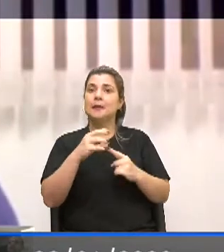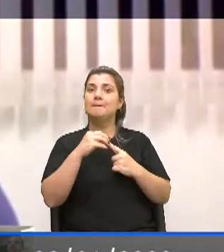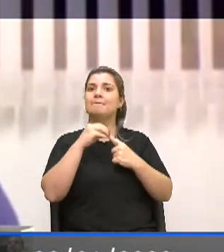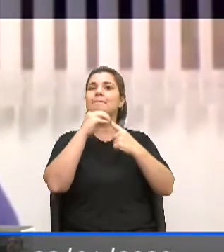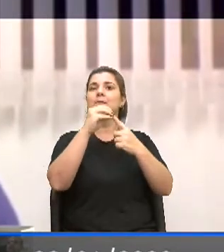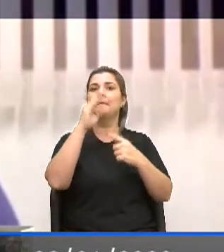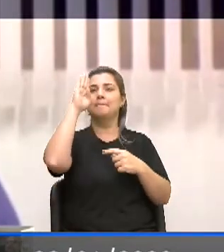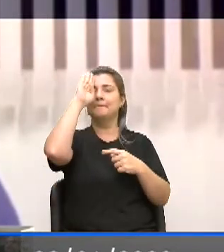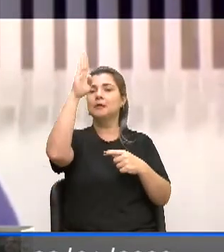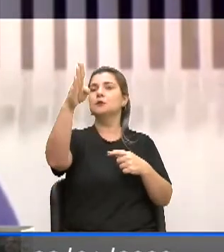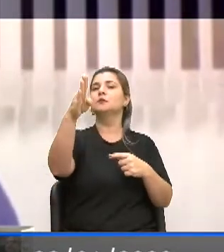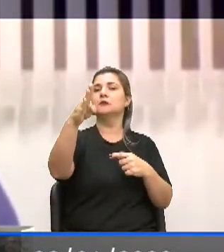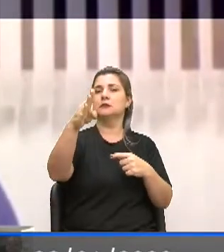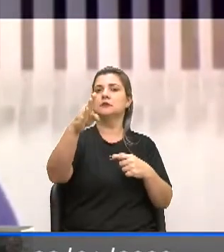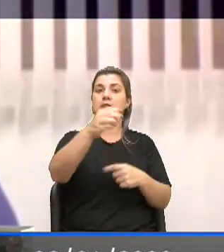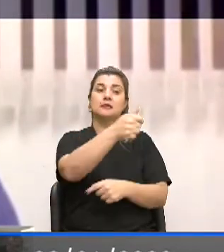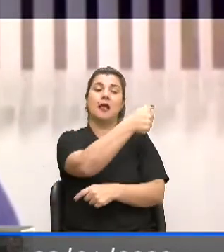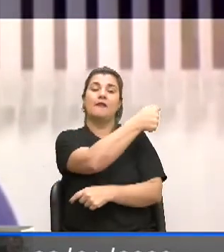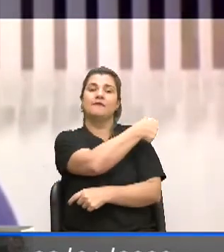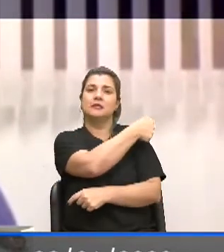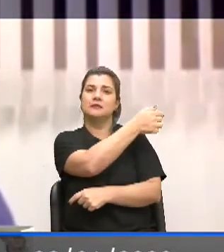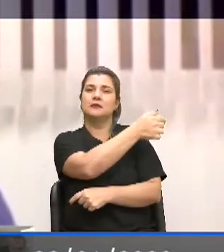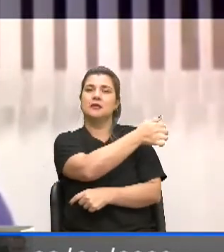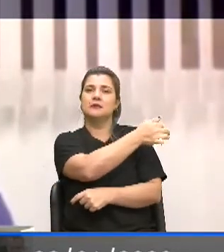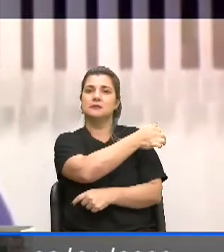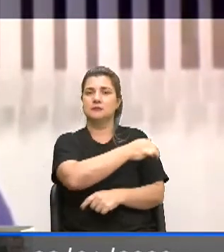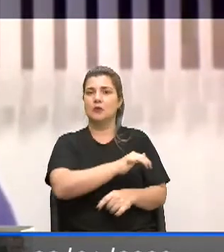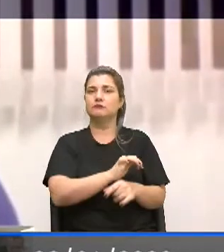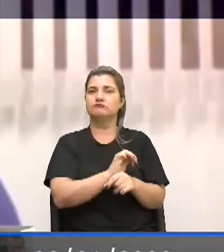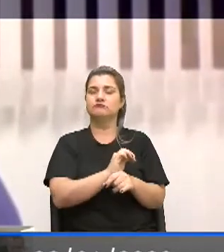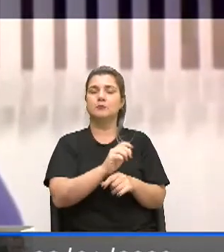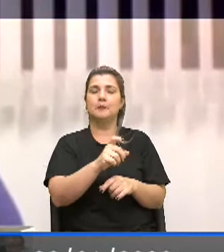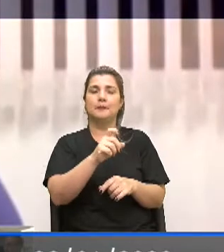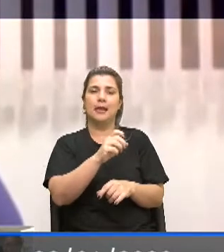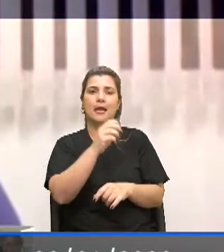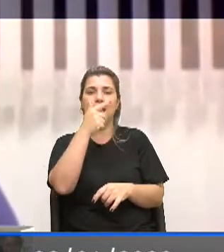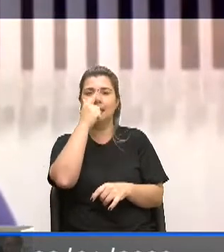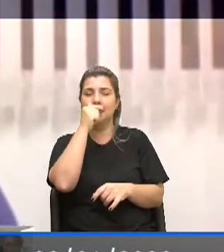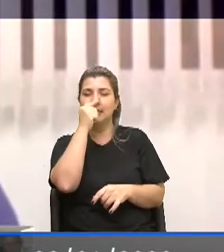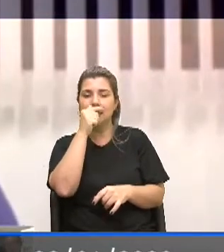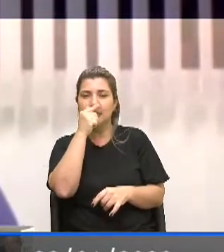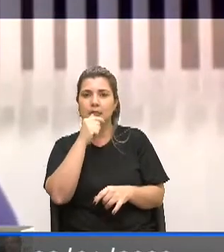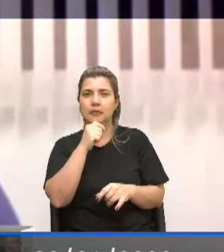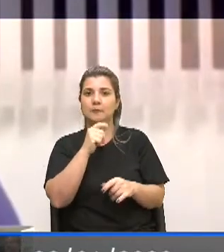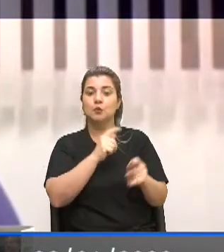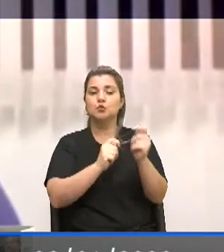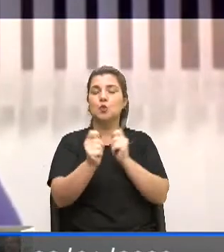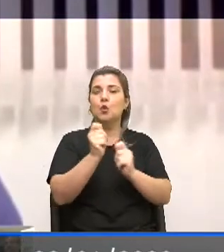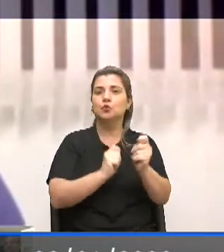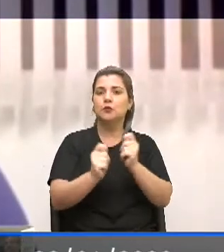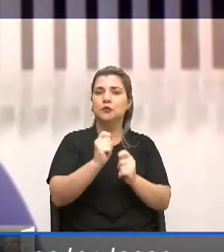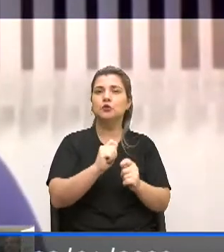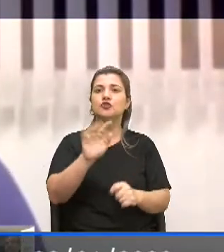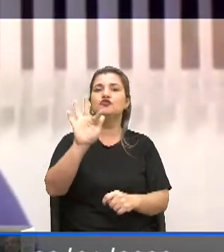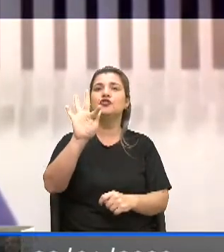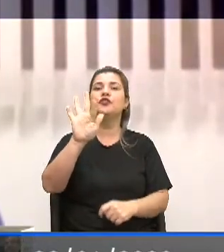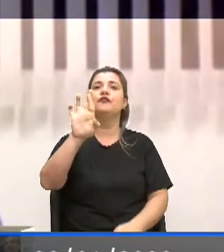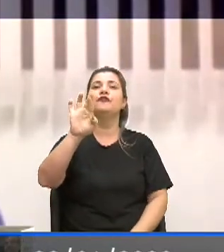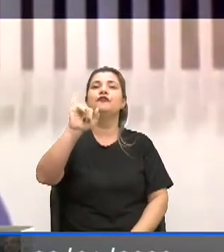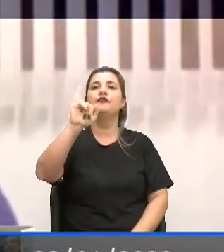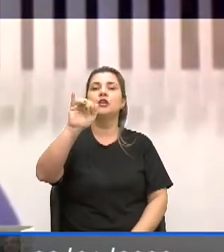contra a gripe dos colaboradores de frigoríficos, para nós evitarmos esta confusão de